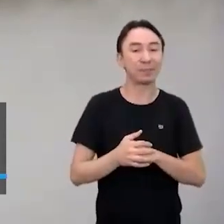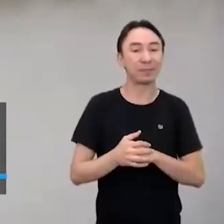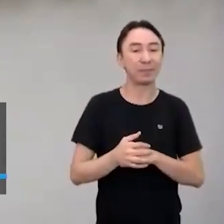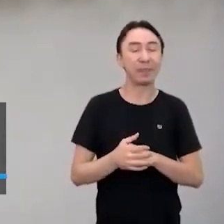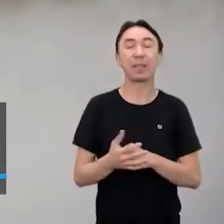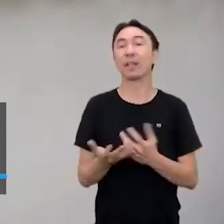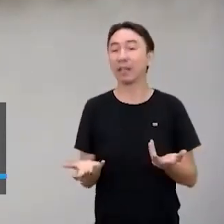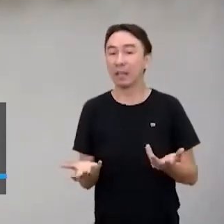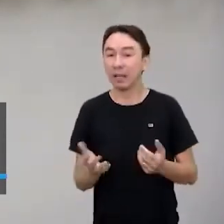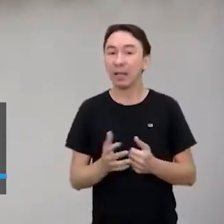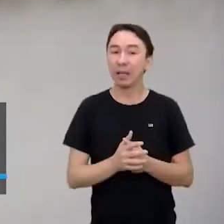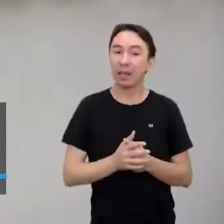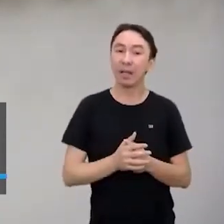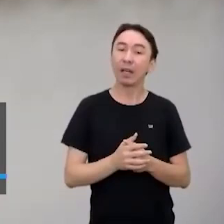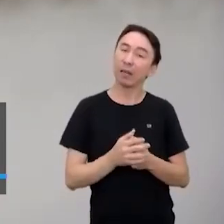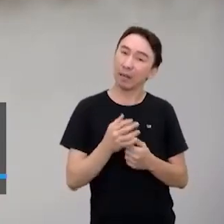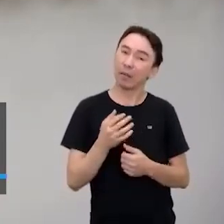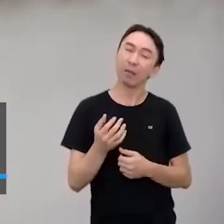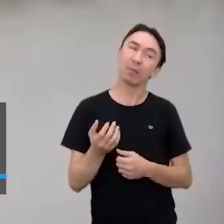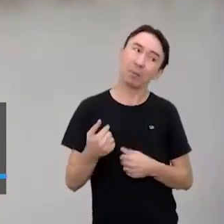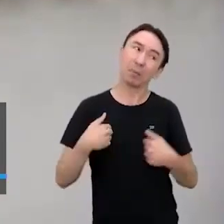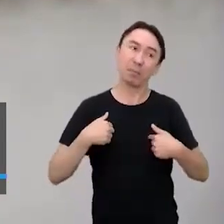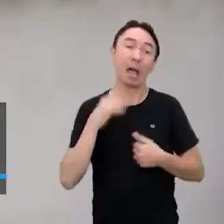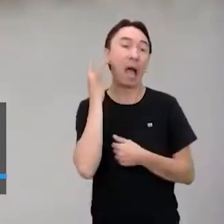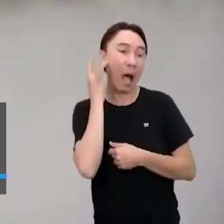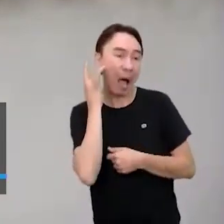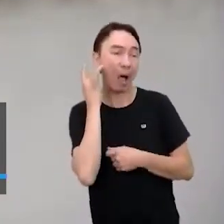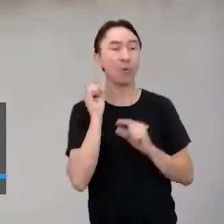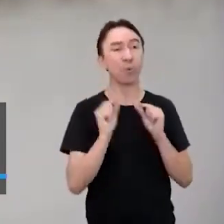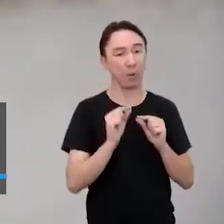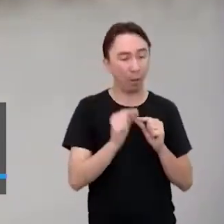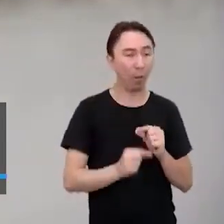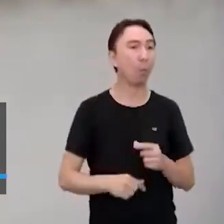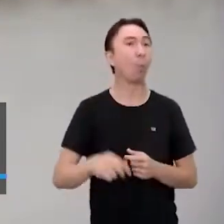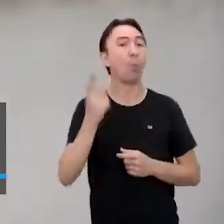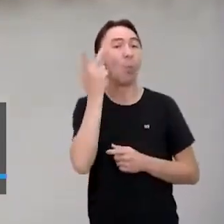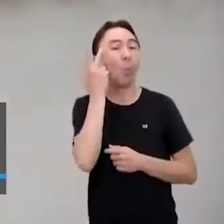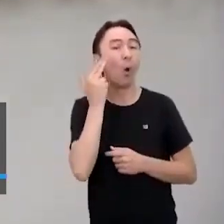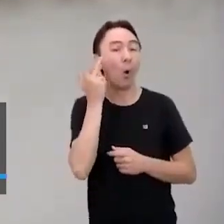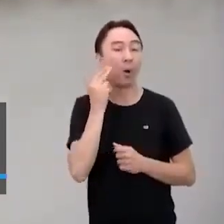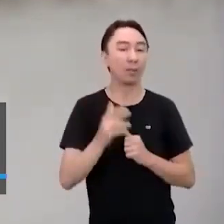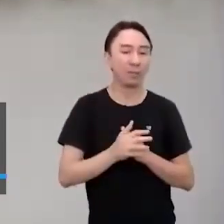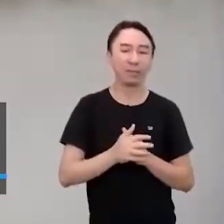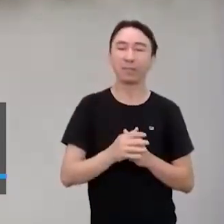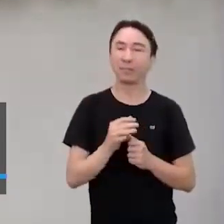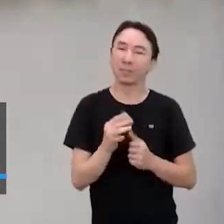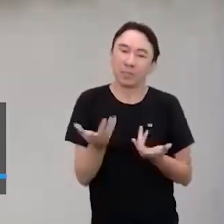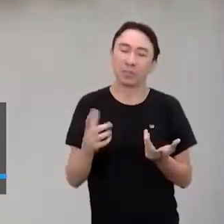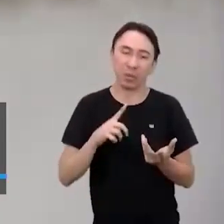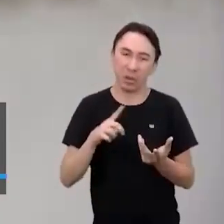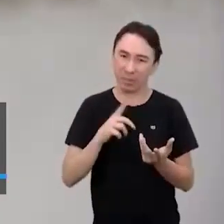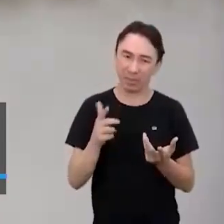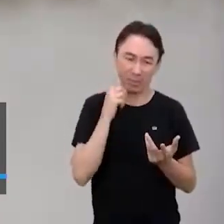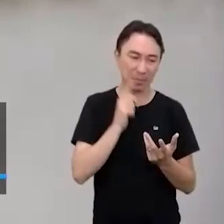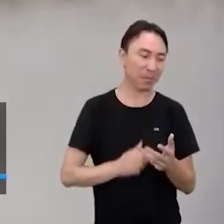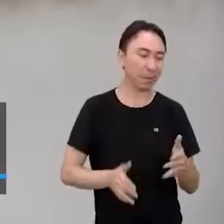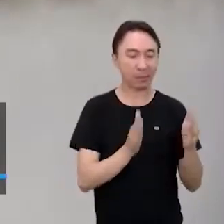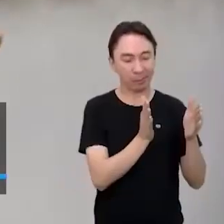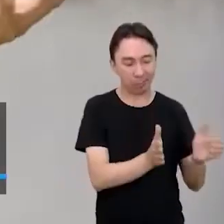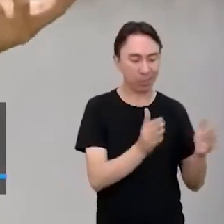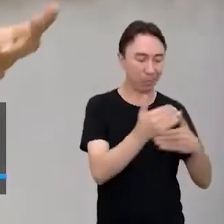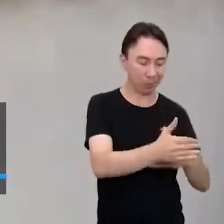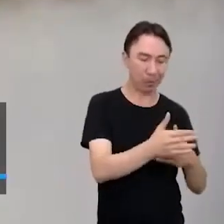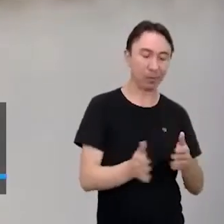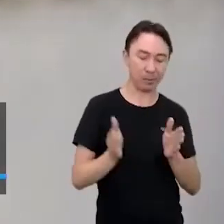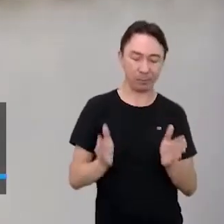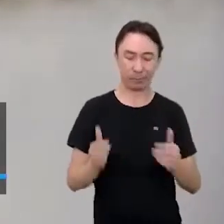até, digamos, natural, né? Essa ideia da gente parar de fragmentar as coisas em pequenas caixinhas, né? O Edgar